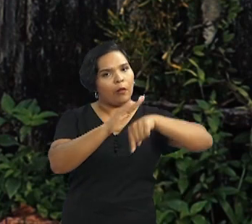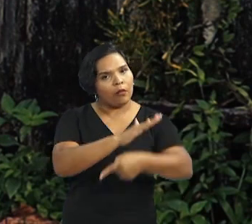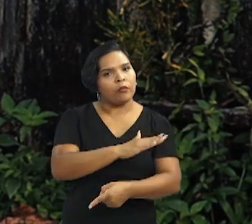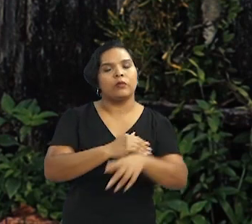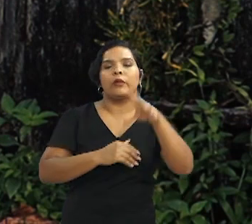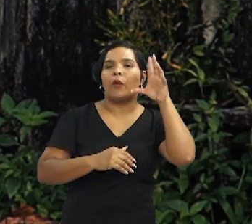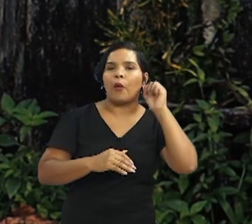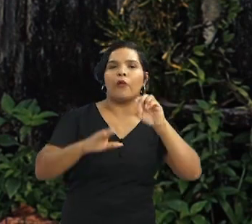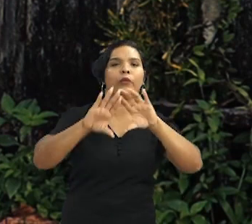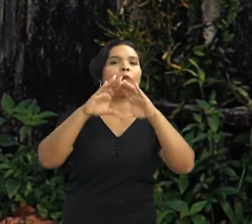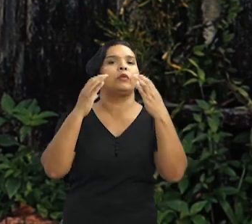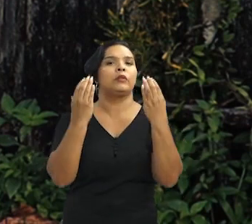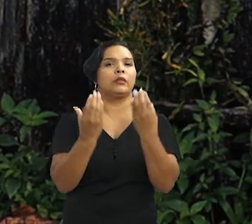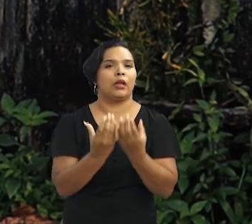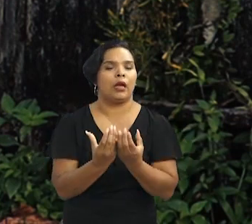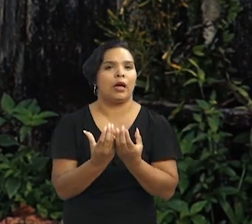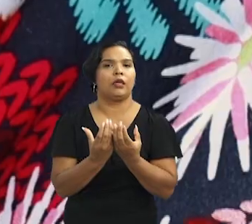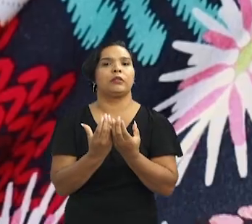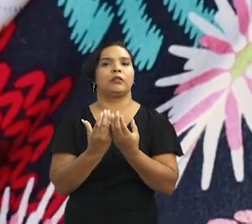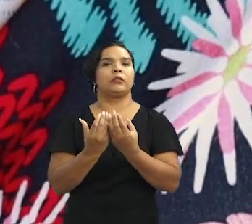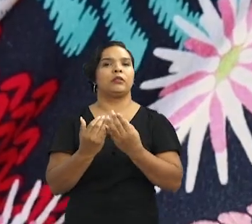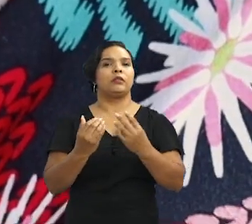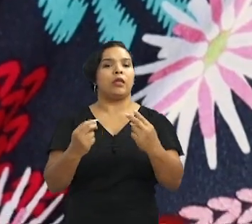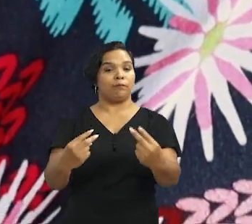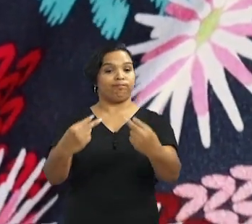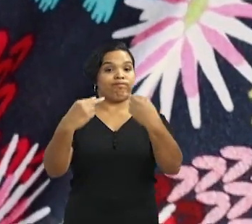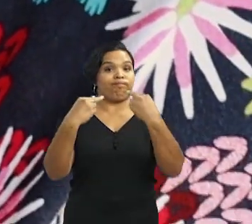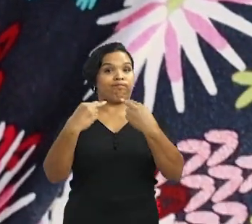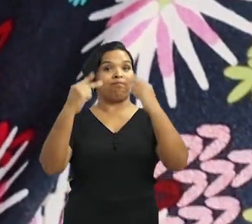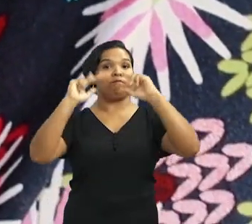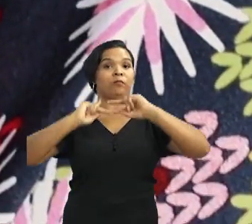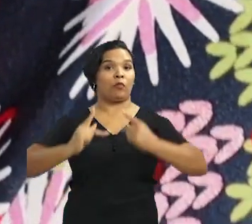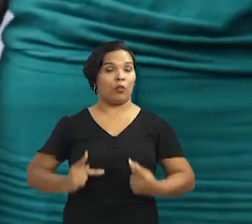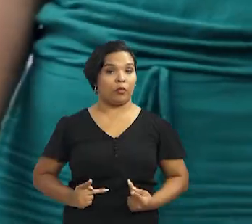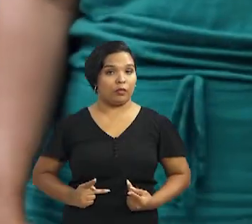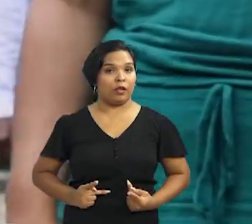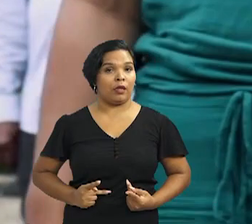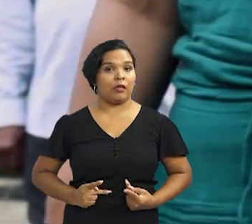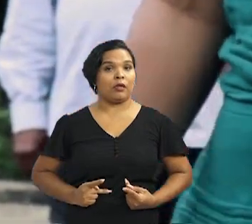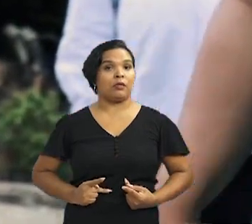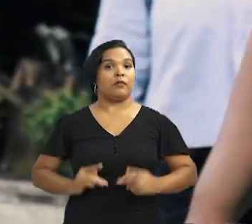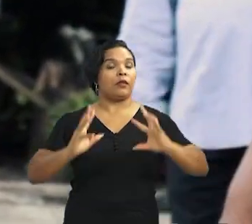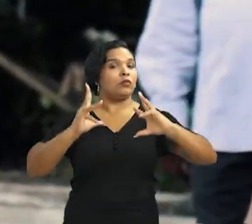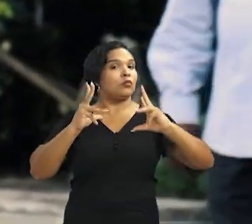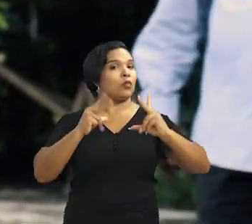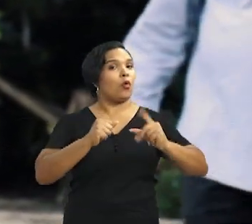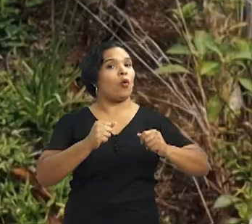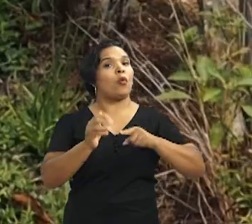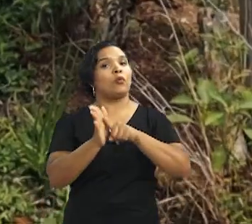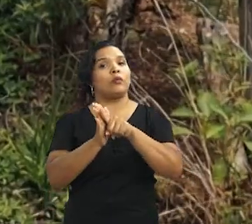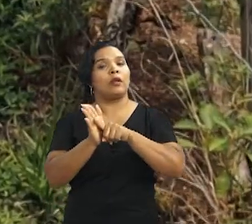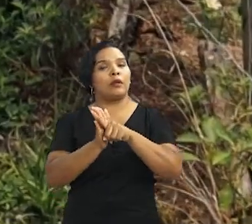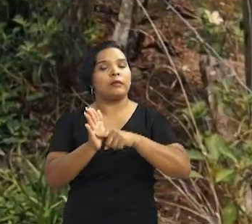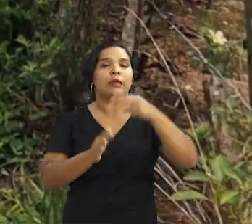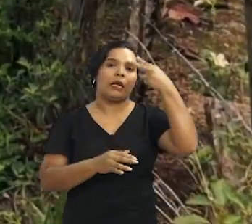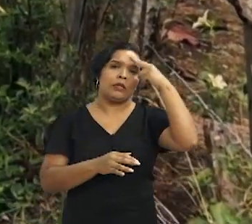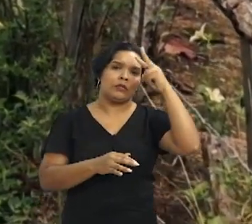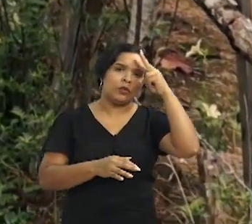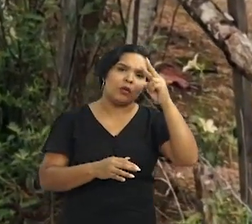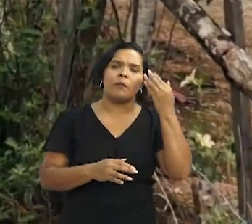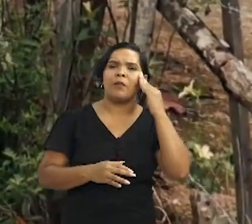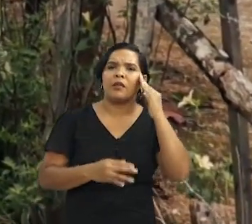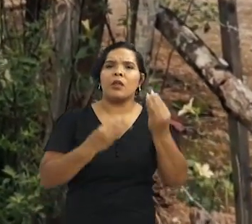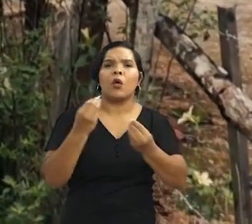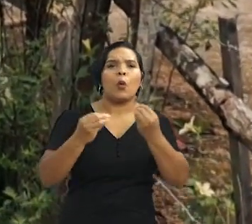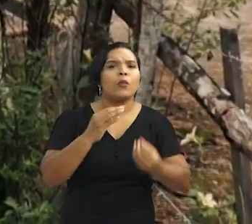denso, e que eles ouvem a comunidade, para que a comunidade ela se auto-reconhece mesmo enquanto quilombola e faz todo o traçado, percorre